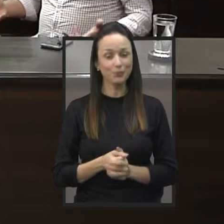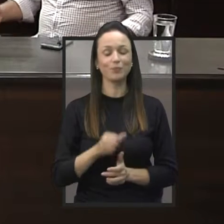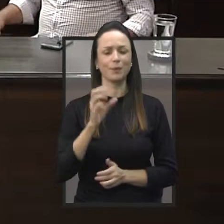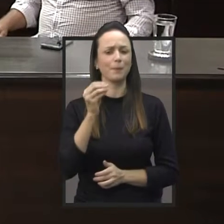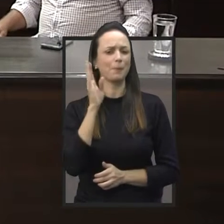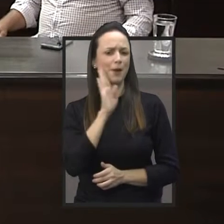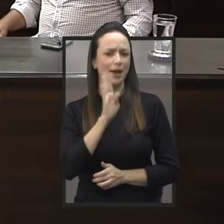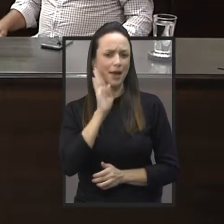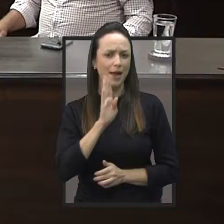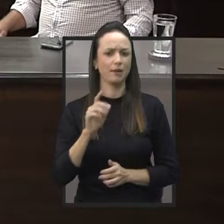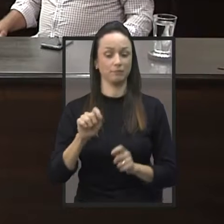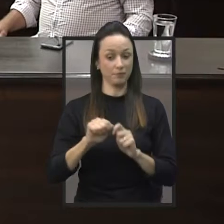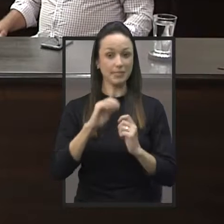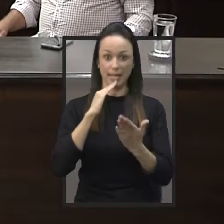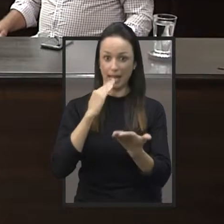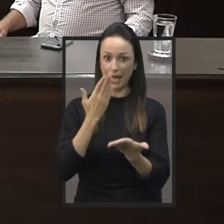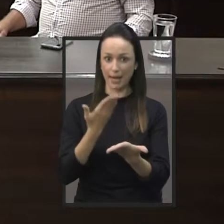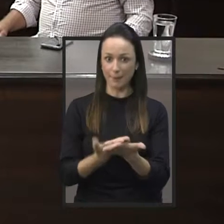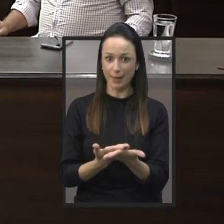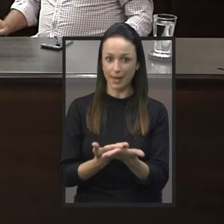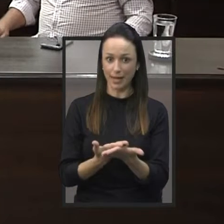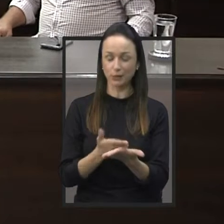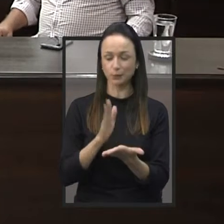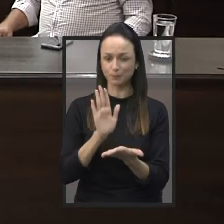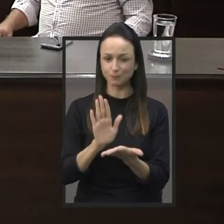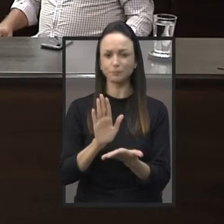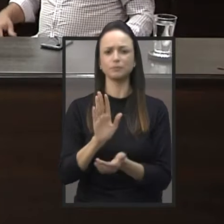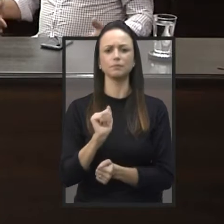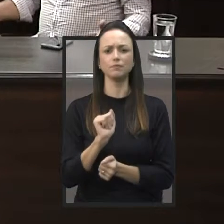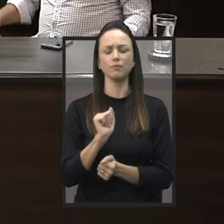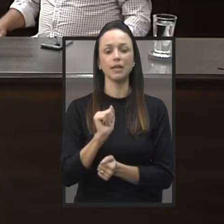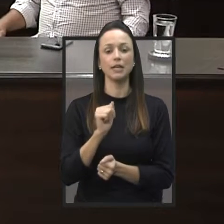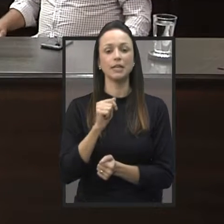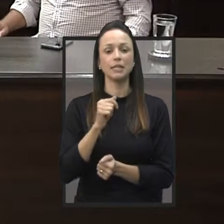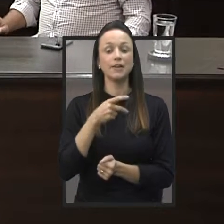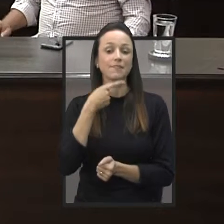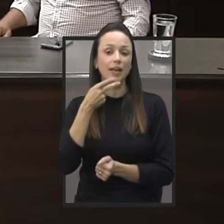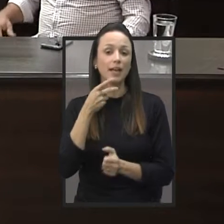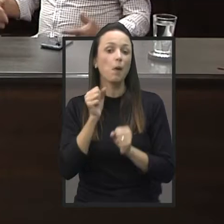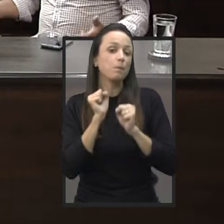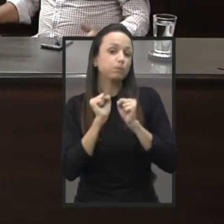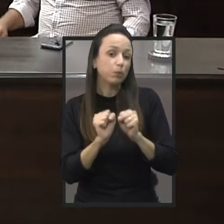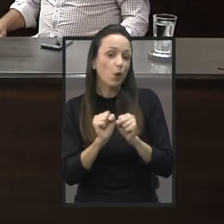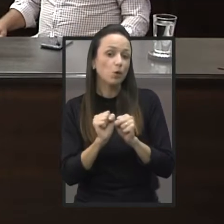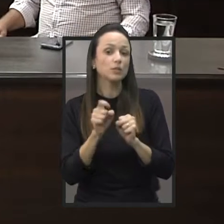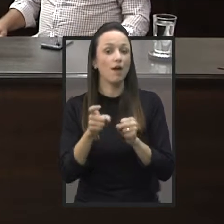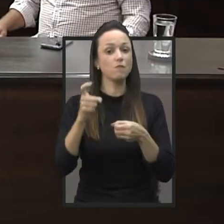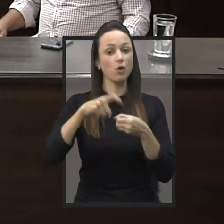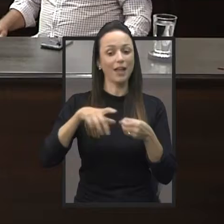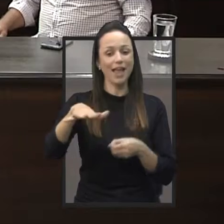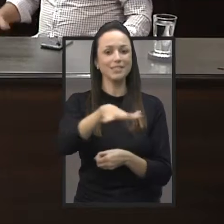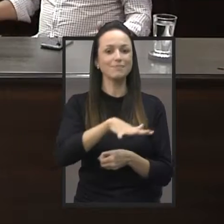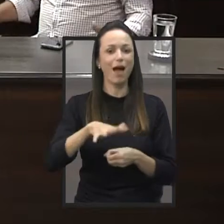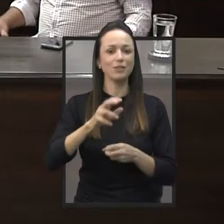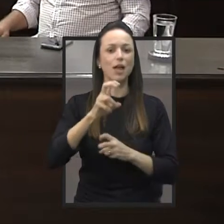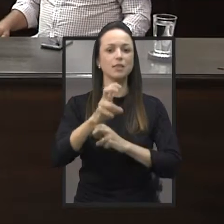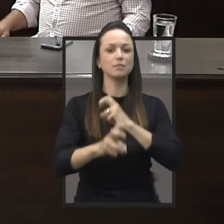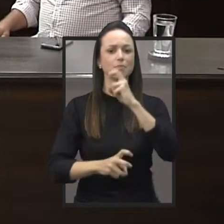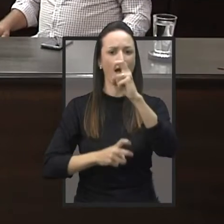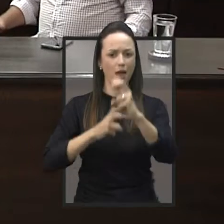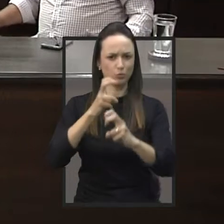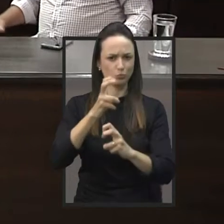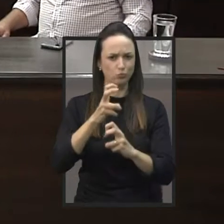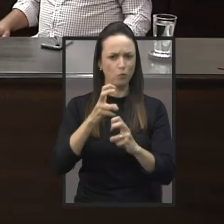nós fizemos o requerimento falando sobre a possibilidade de fazer com que o espaço da Expo Jaú